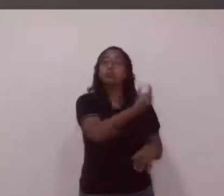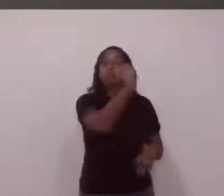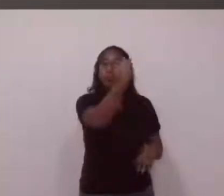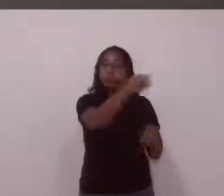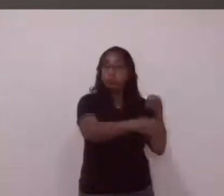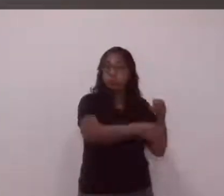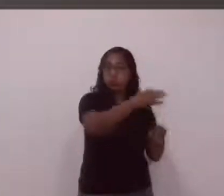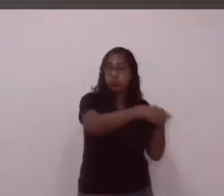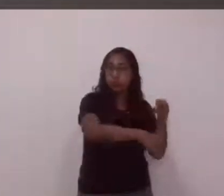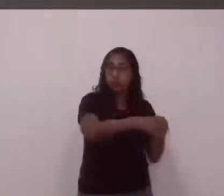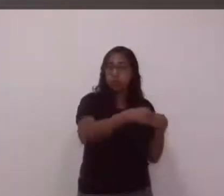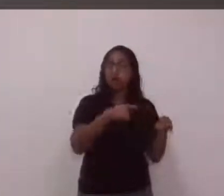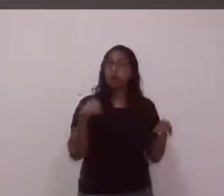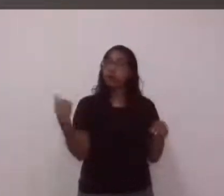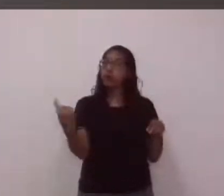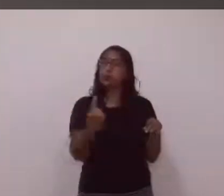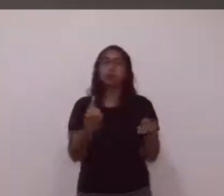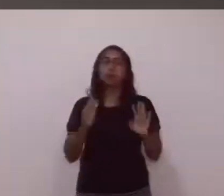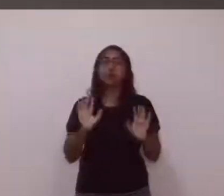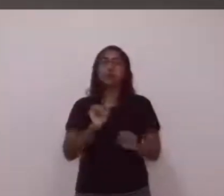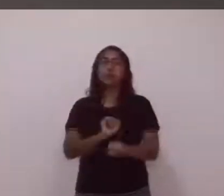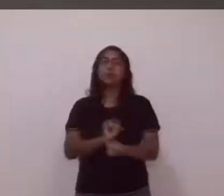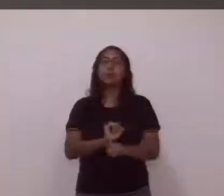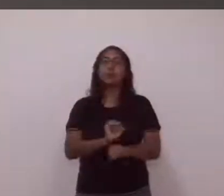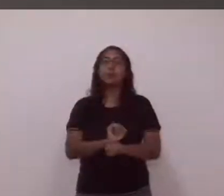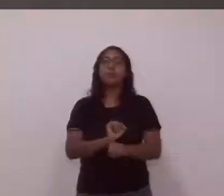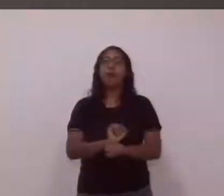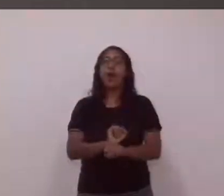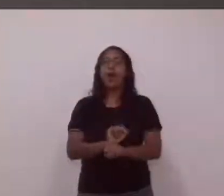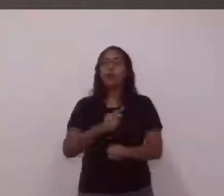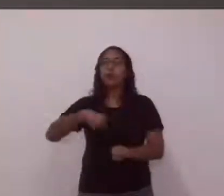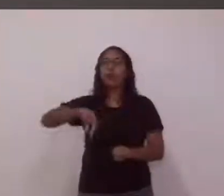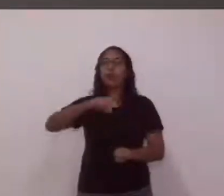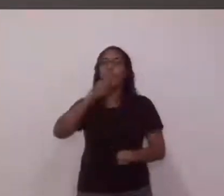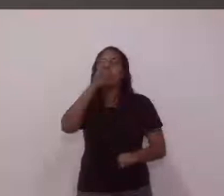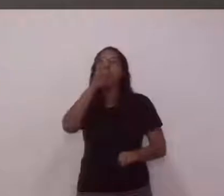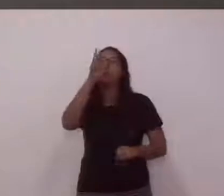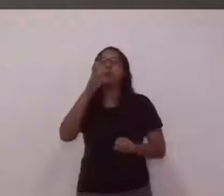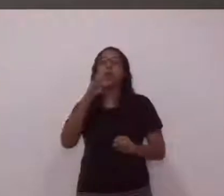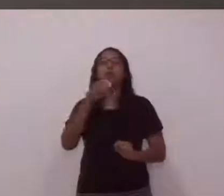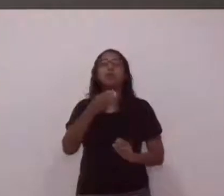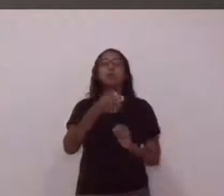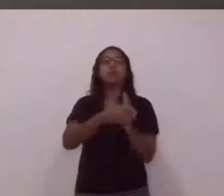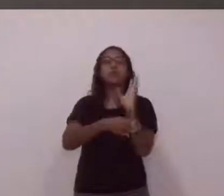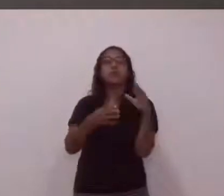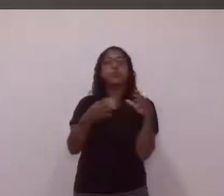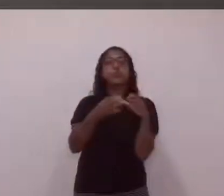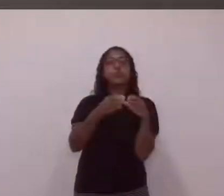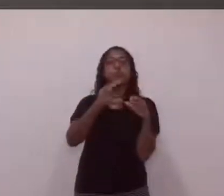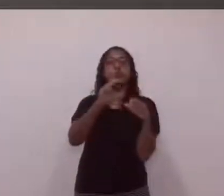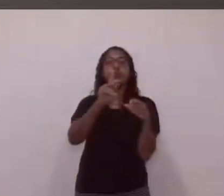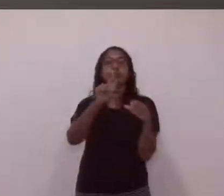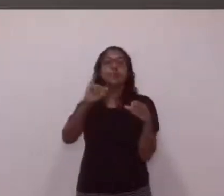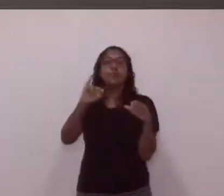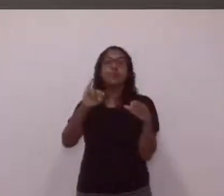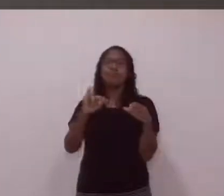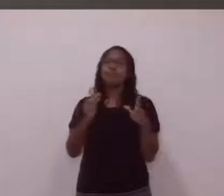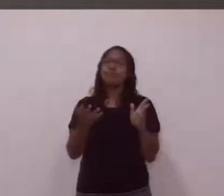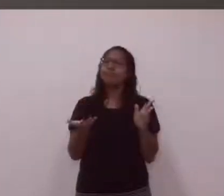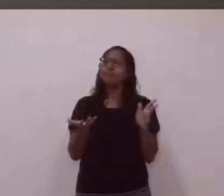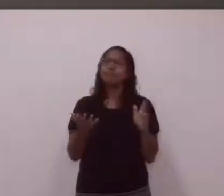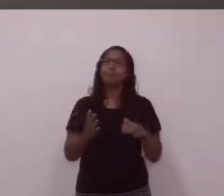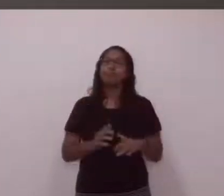o julgamento do judiciário estamos provocando aqui uma abertura de uma comissão eu vou na linha de alguns vereadores